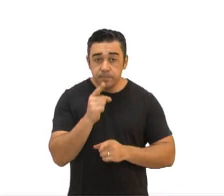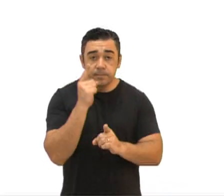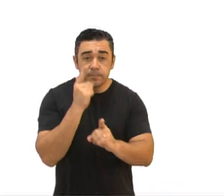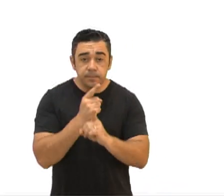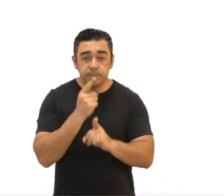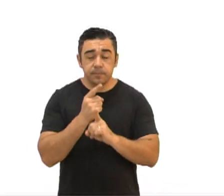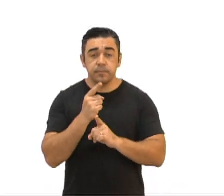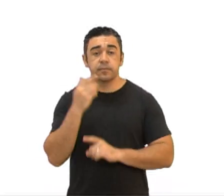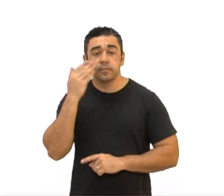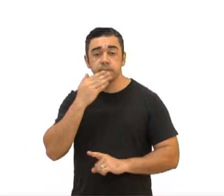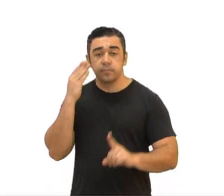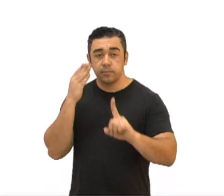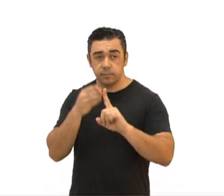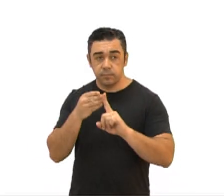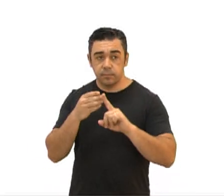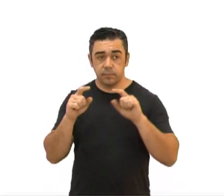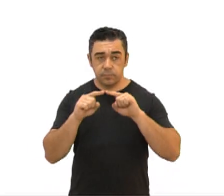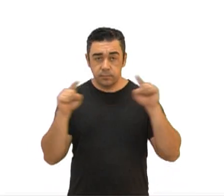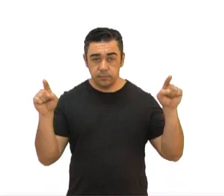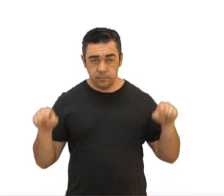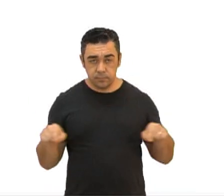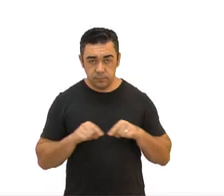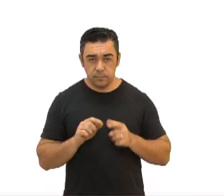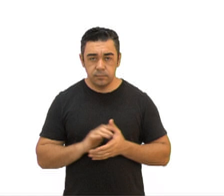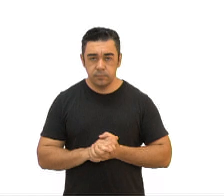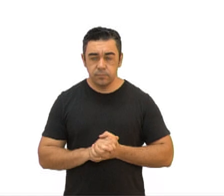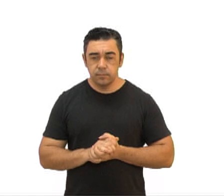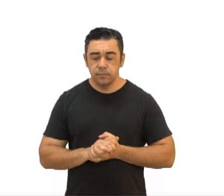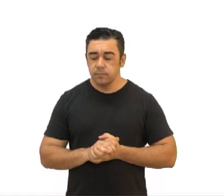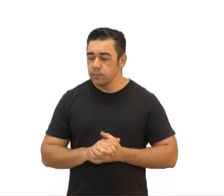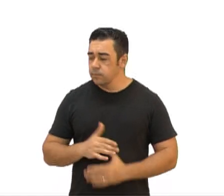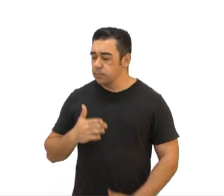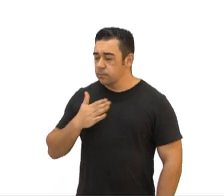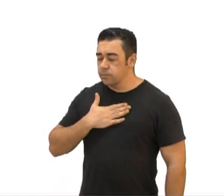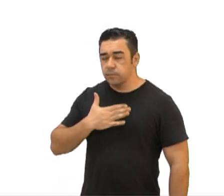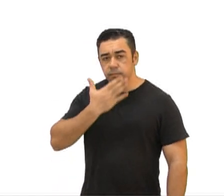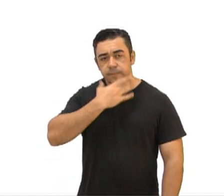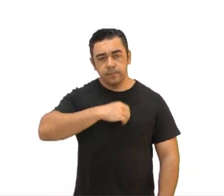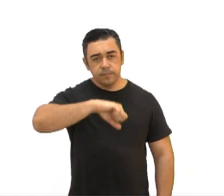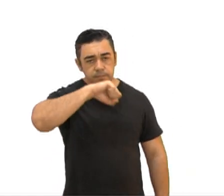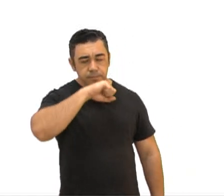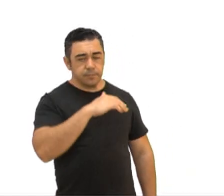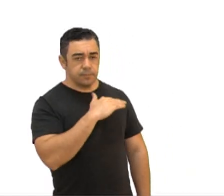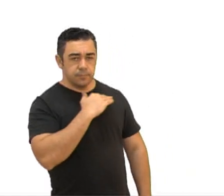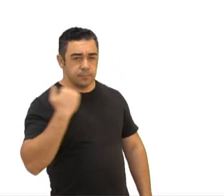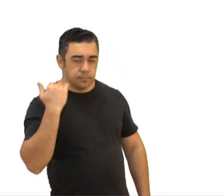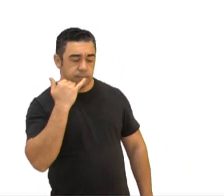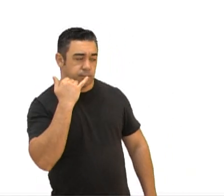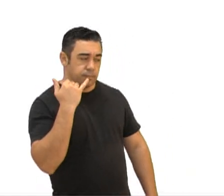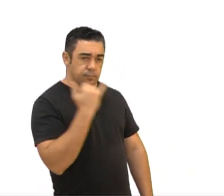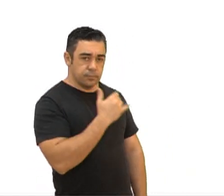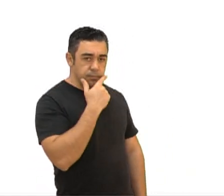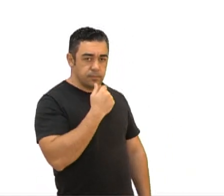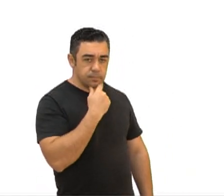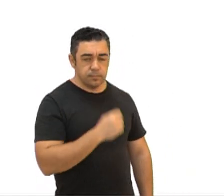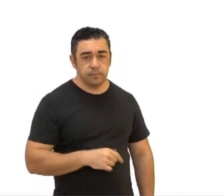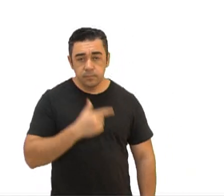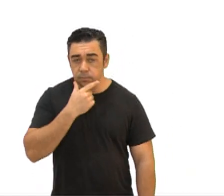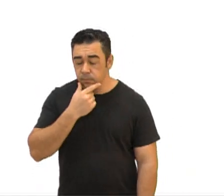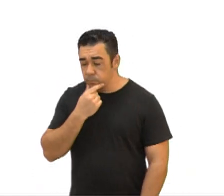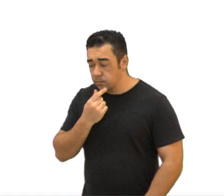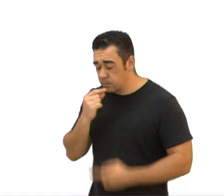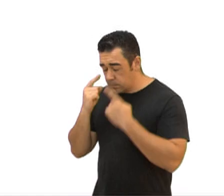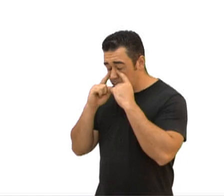identificarem o discurso direto nesse fragmento. Aladim, meu pai está morto, disse Aladim ao mercador. O mercador chorou diante